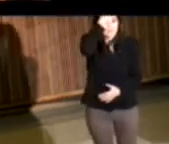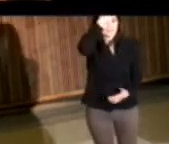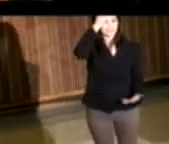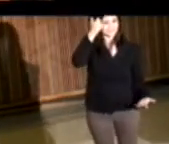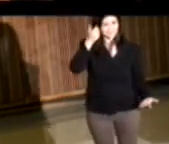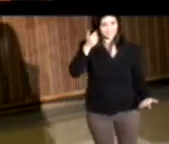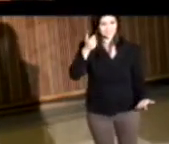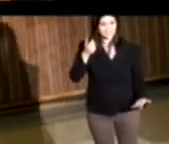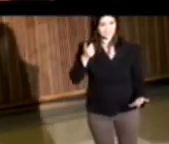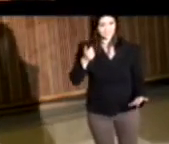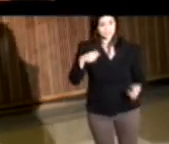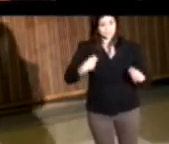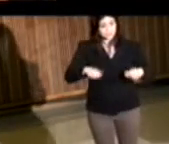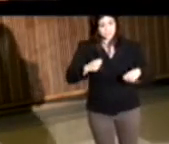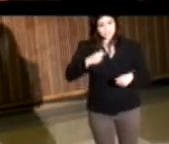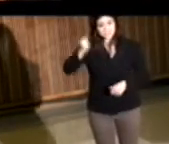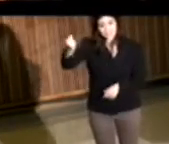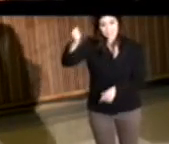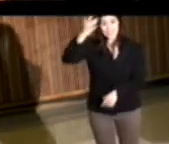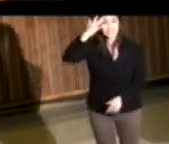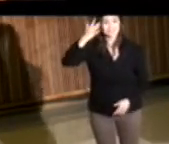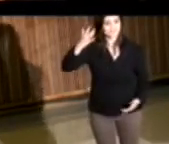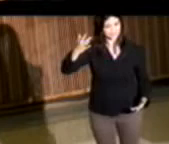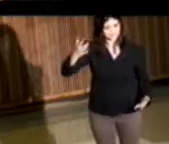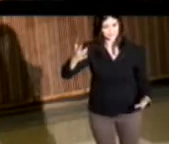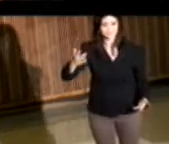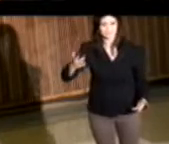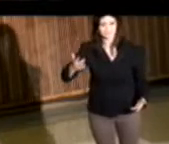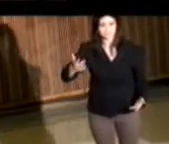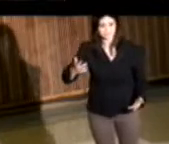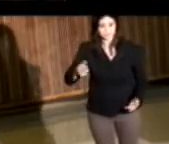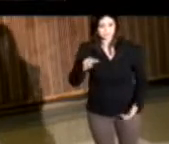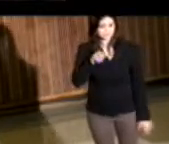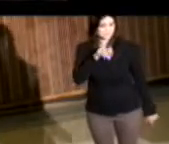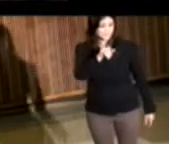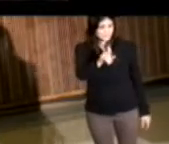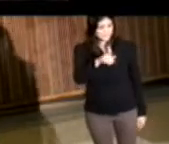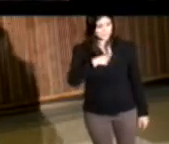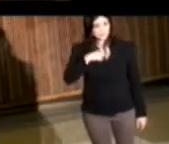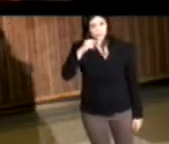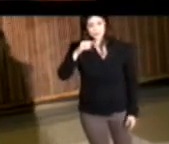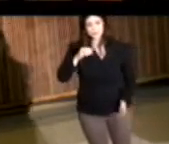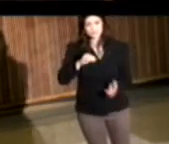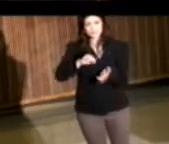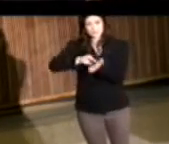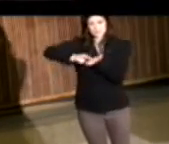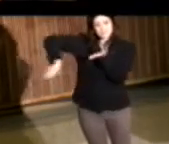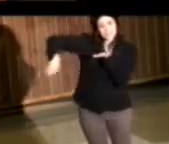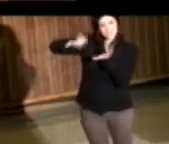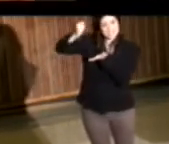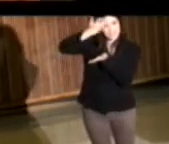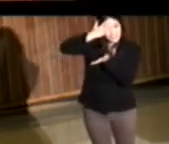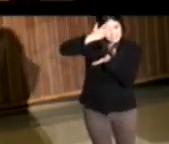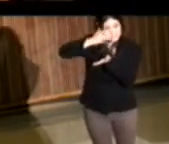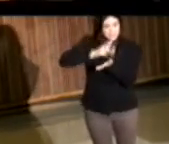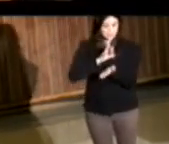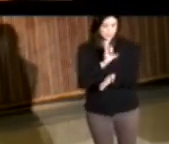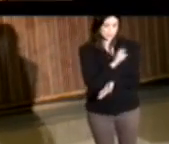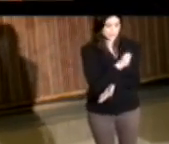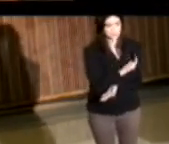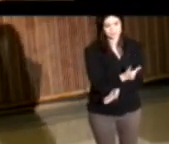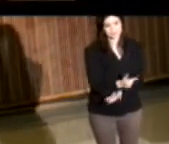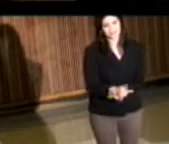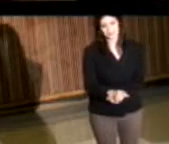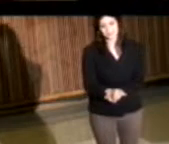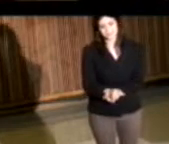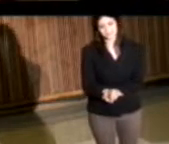graça. Se eu não colocar graça, eu não vou conseguir amar. E se Ele não tiver graça para comigo, Ele não vai conseguir